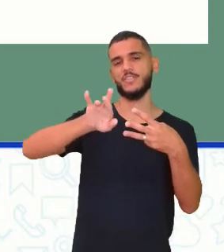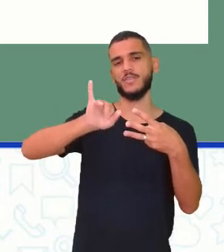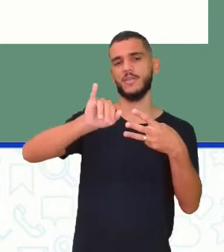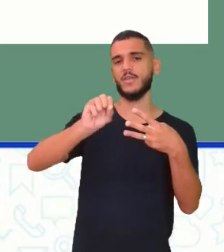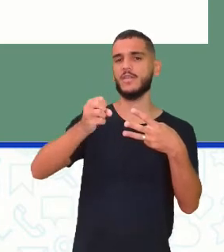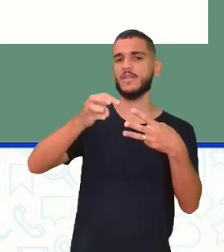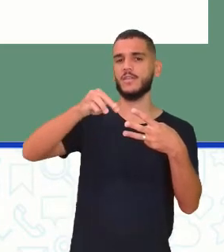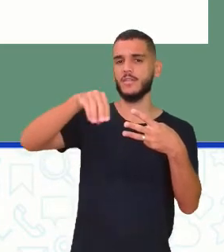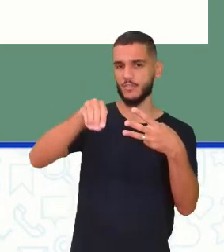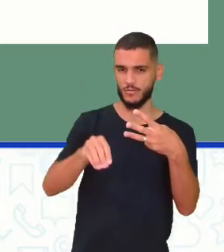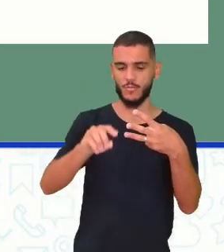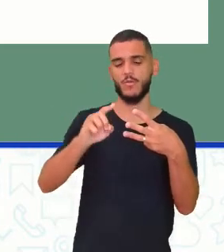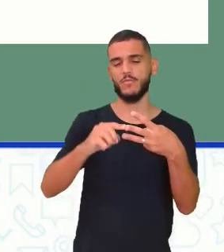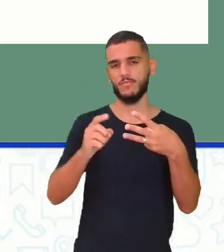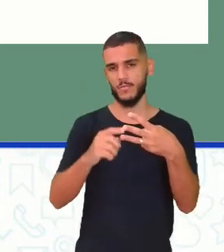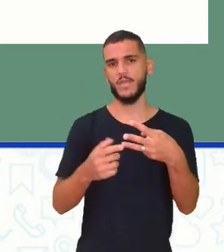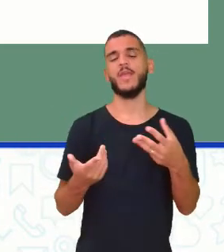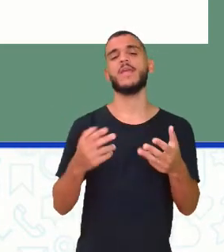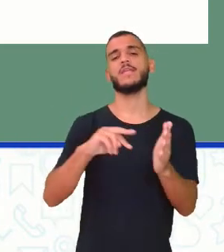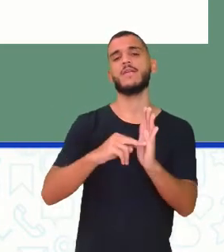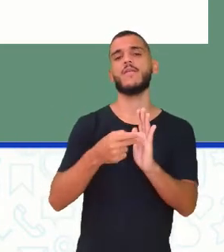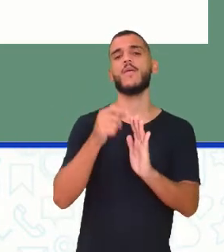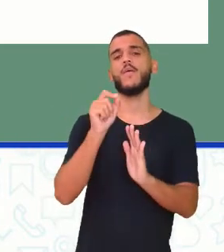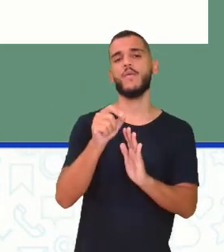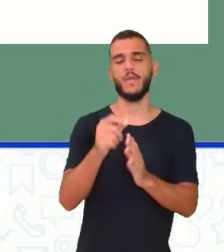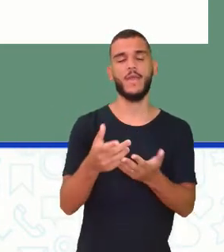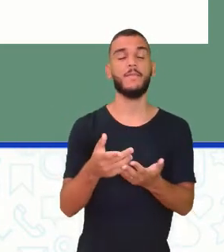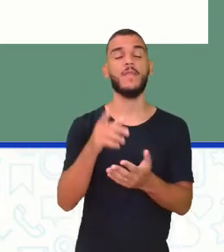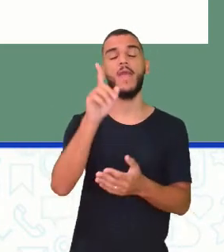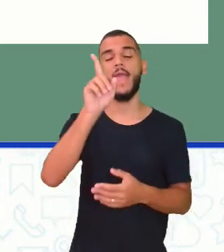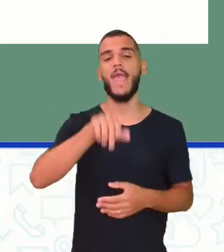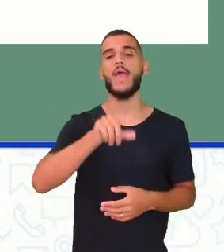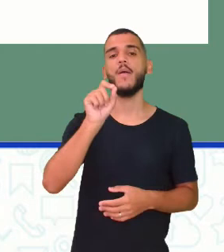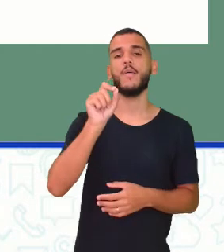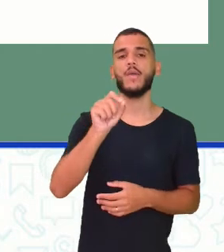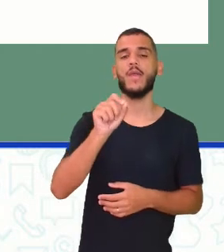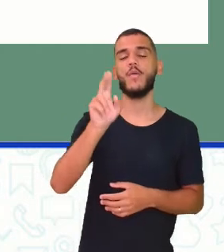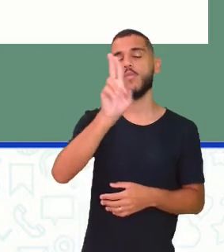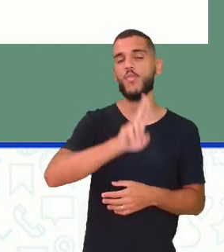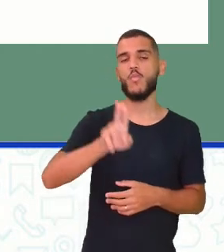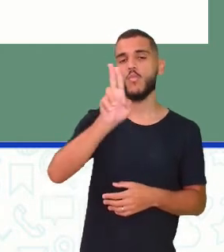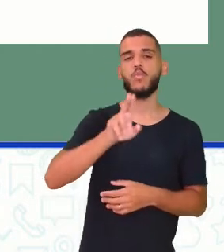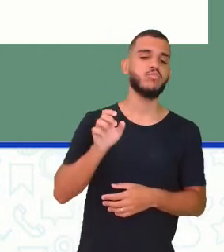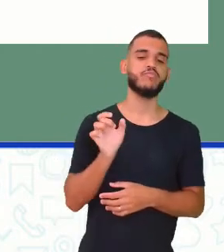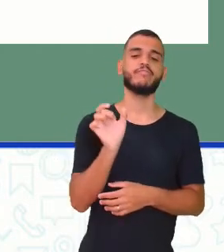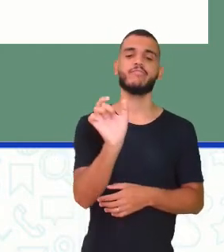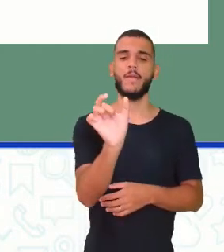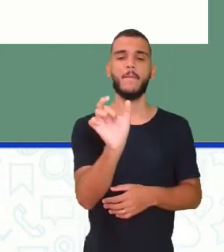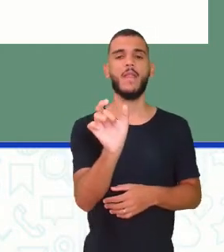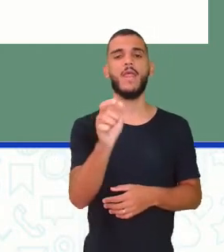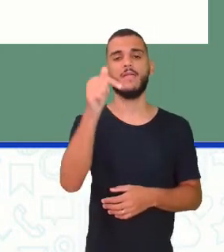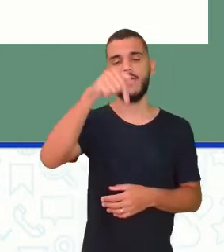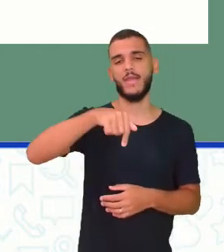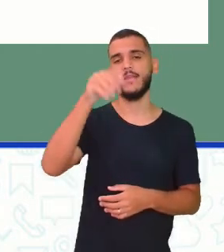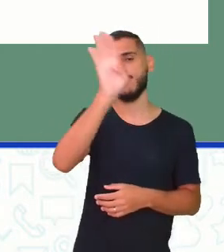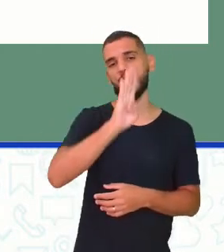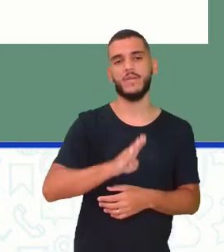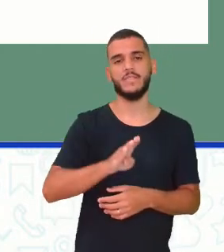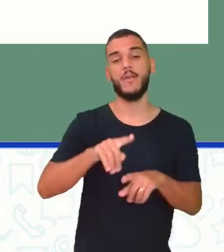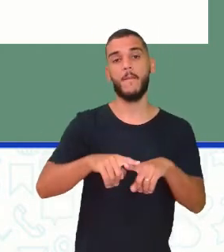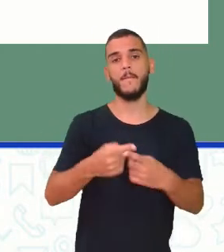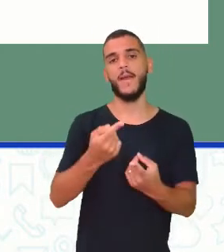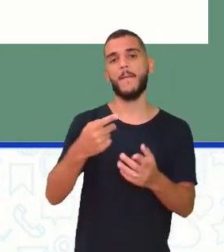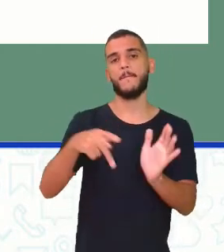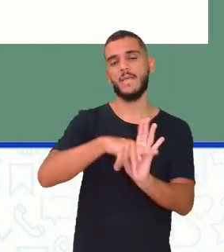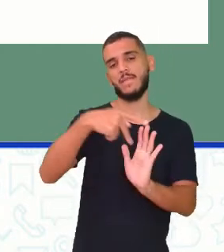palavra, expressão ou construção estrangeira que não tem equivalente em sua língua nativa. Quando é